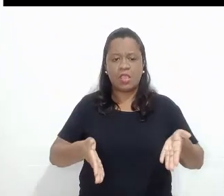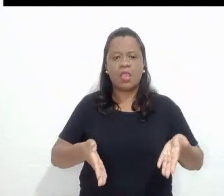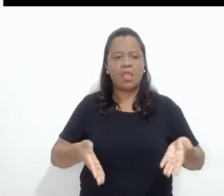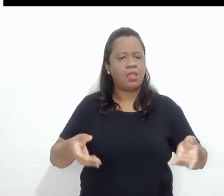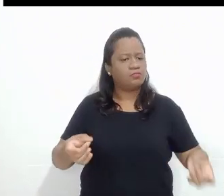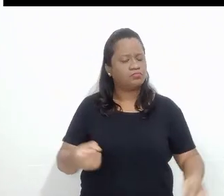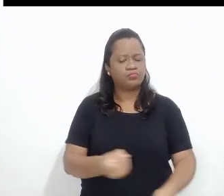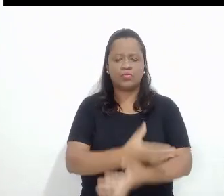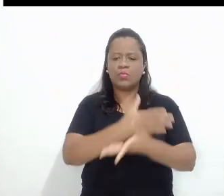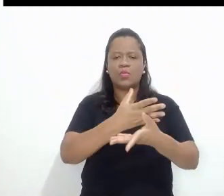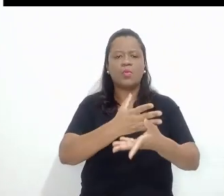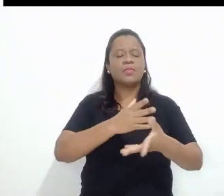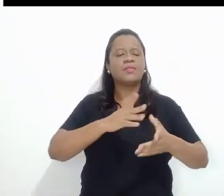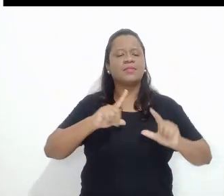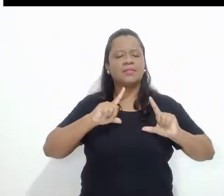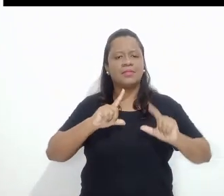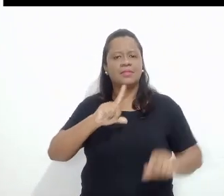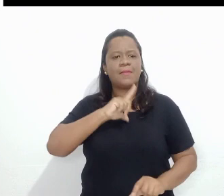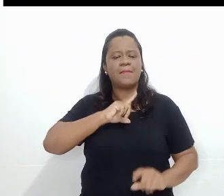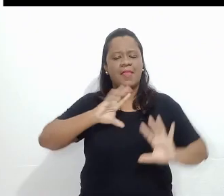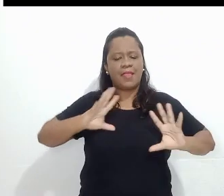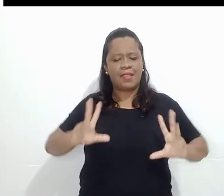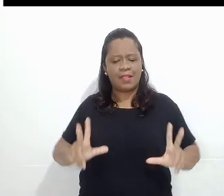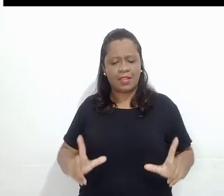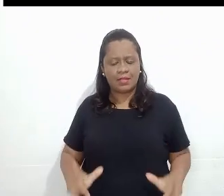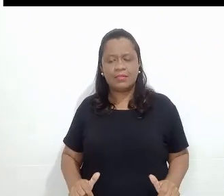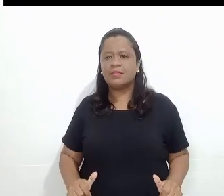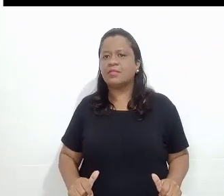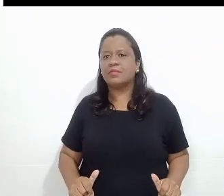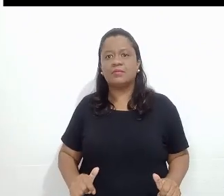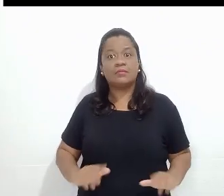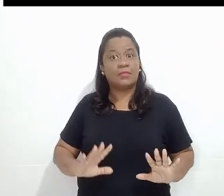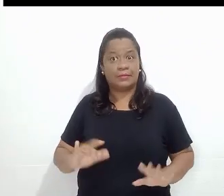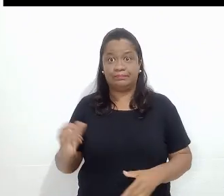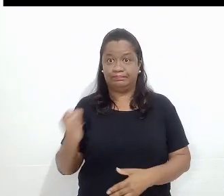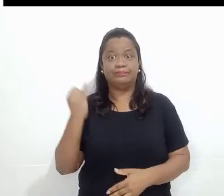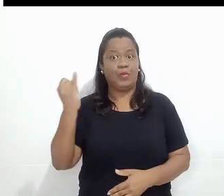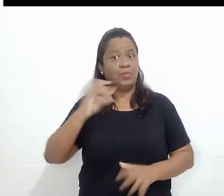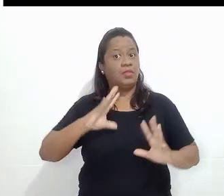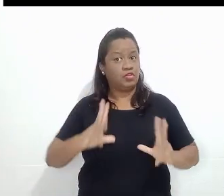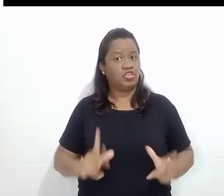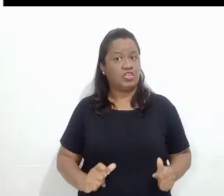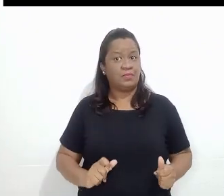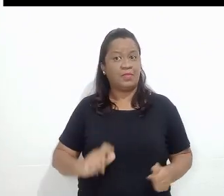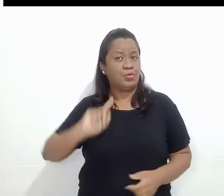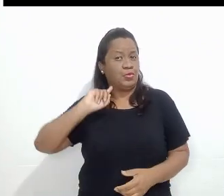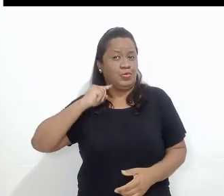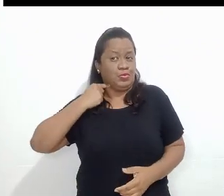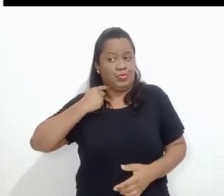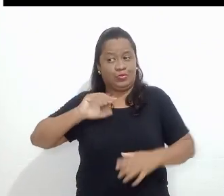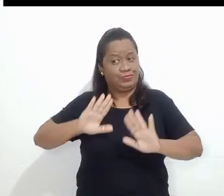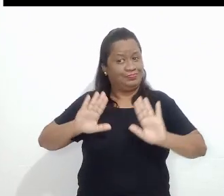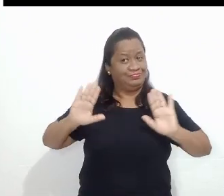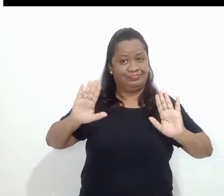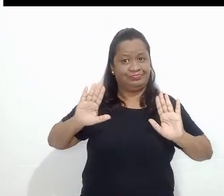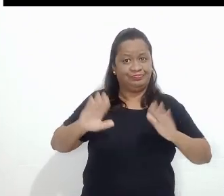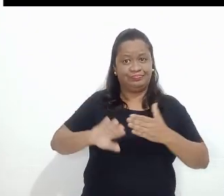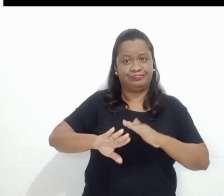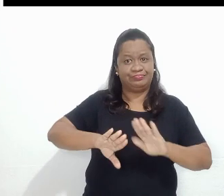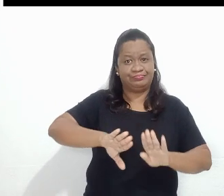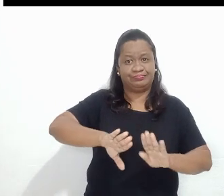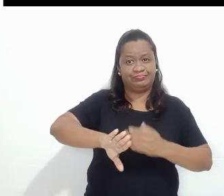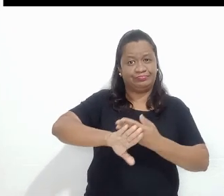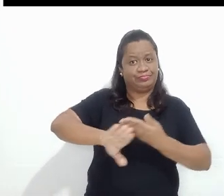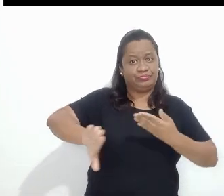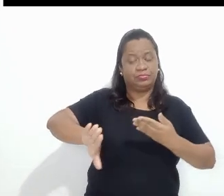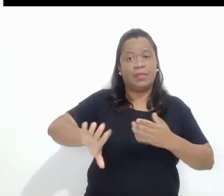está limpinha, né? Equipamento limpo, pô, fundamental. Equipamento sujo, sai perto, sai fora disso. O equipamento